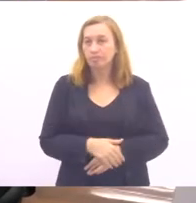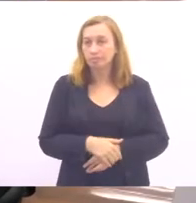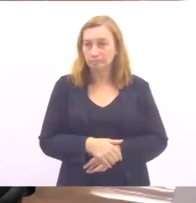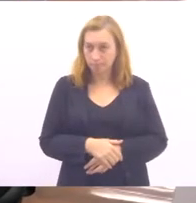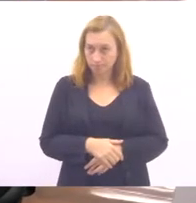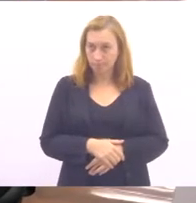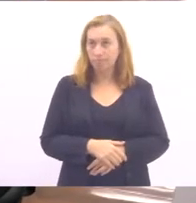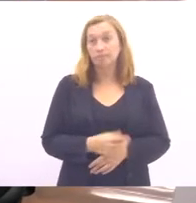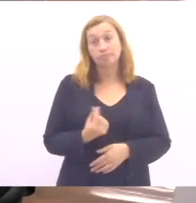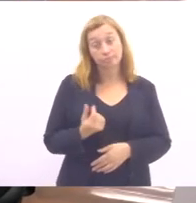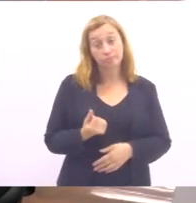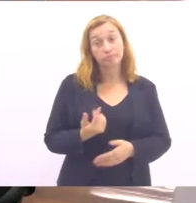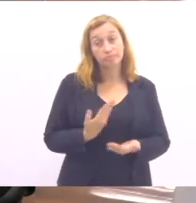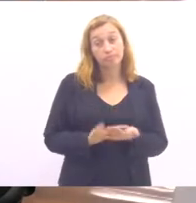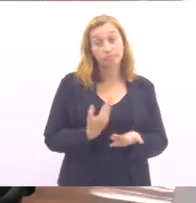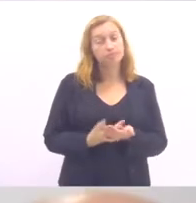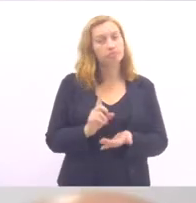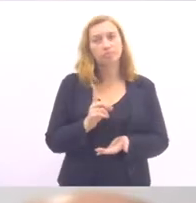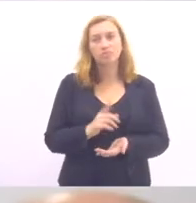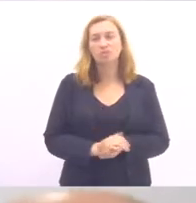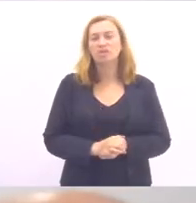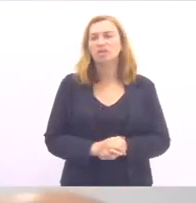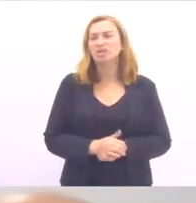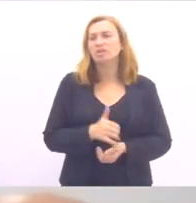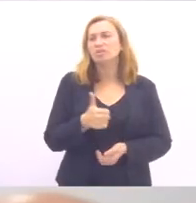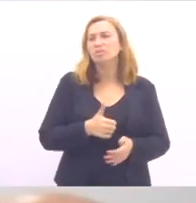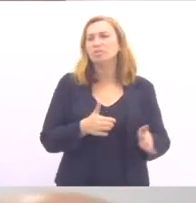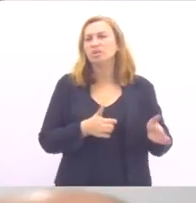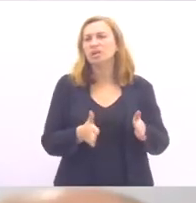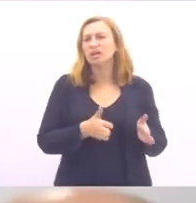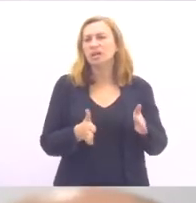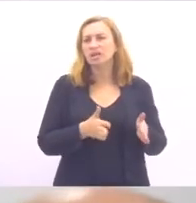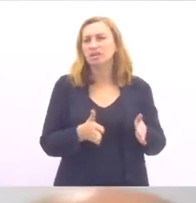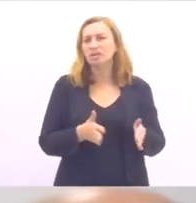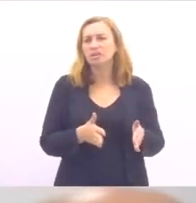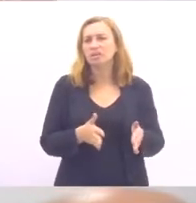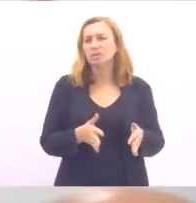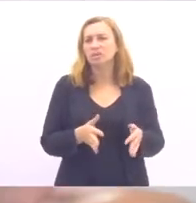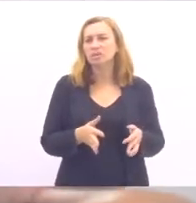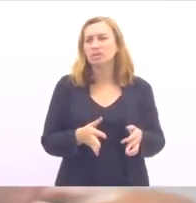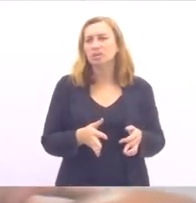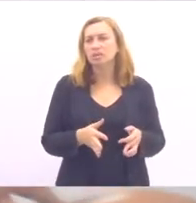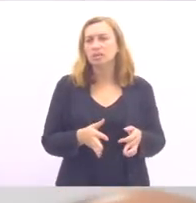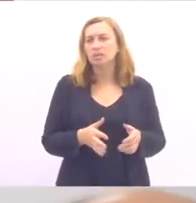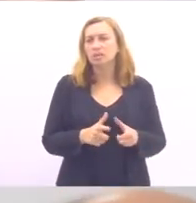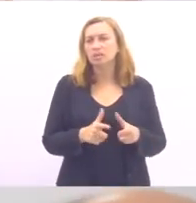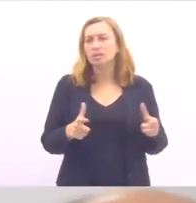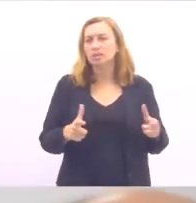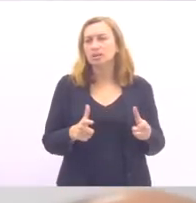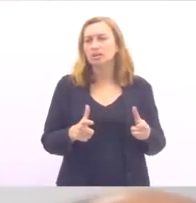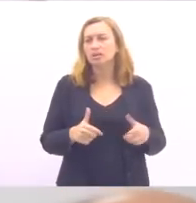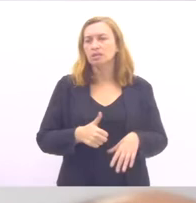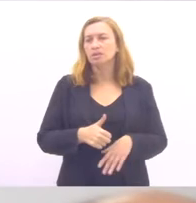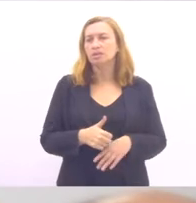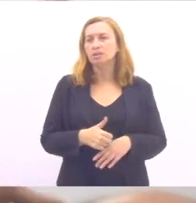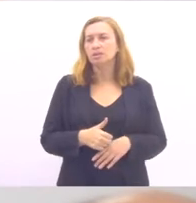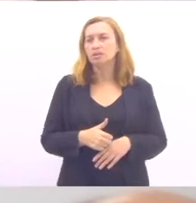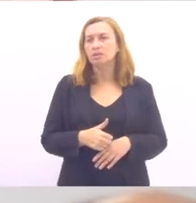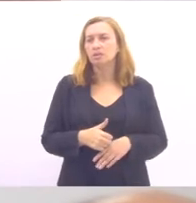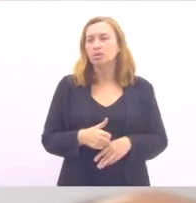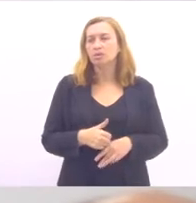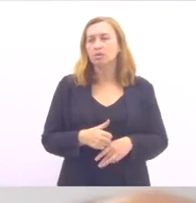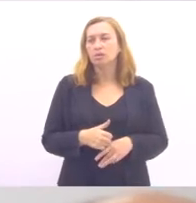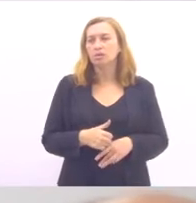muito dinheiro para fazer os estudos. Não, essa primeira fase é uma questão que não vou falar certo, mas uma ordem de grandeza, que nessa primeira fase seria toda